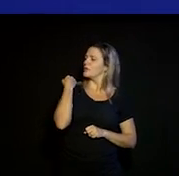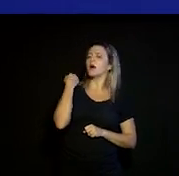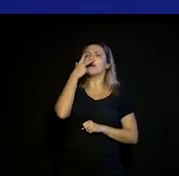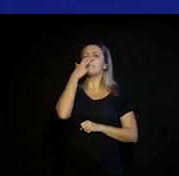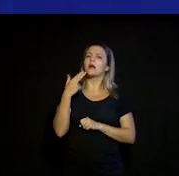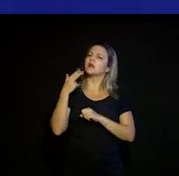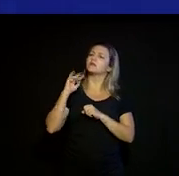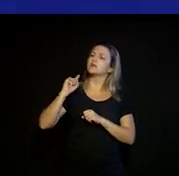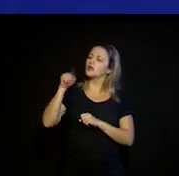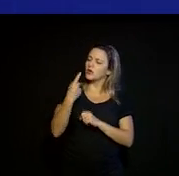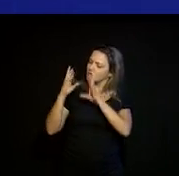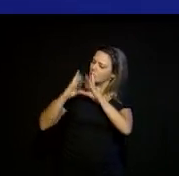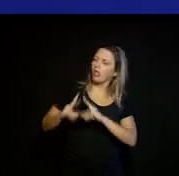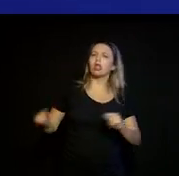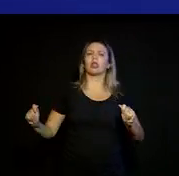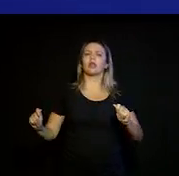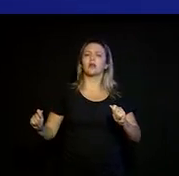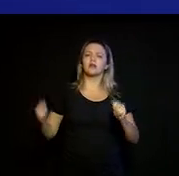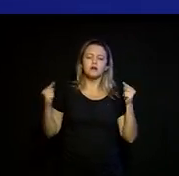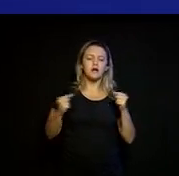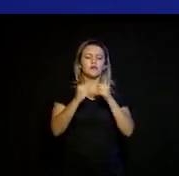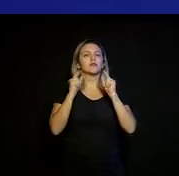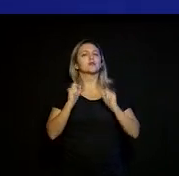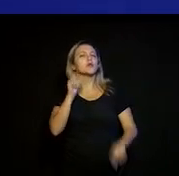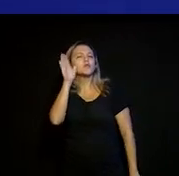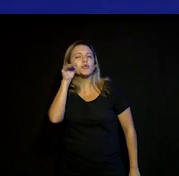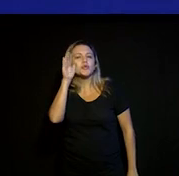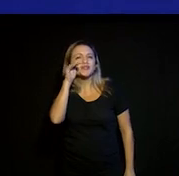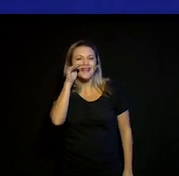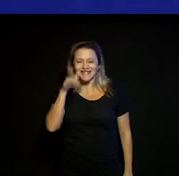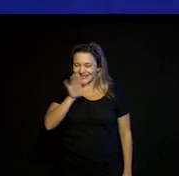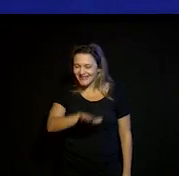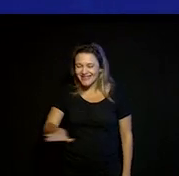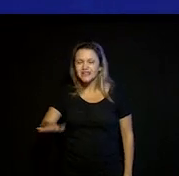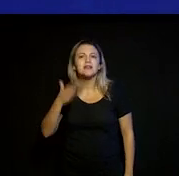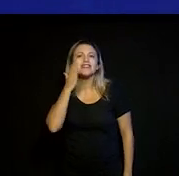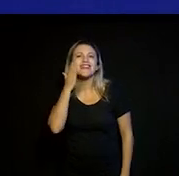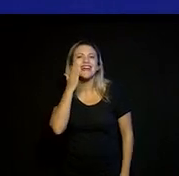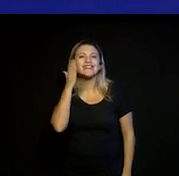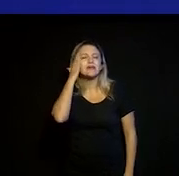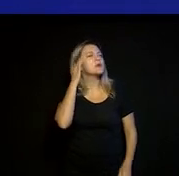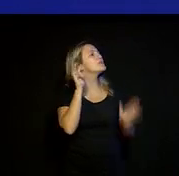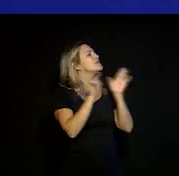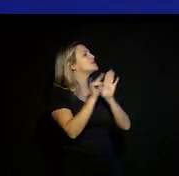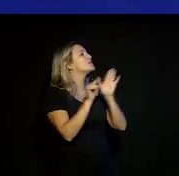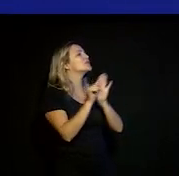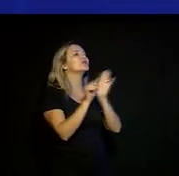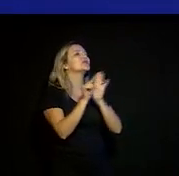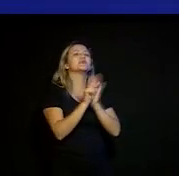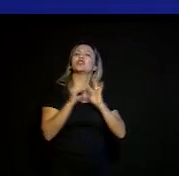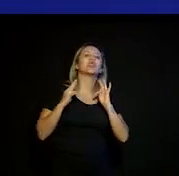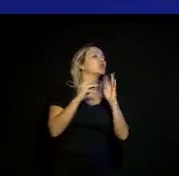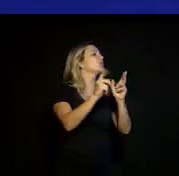nós deixamos apagada. E isso tem muito a ver com aquela curiosidade vital da criança, que quer saber de tudo, em todos